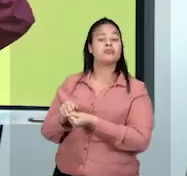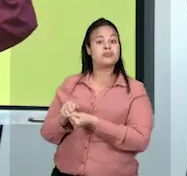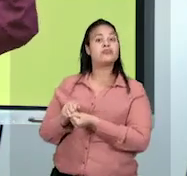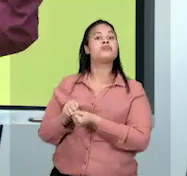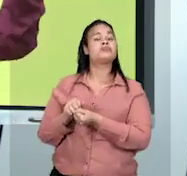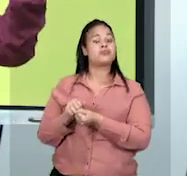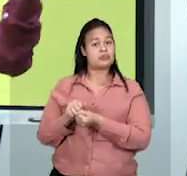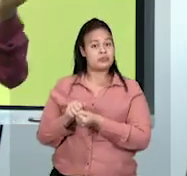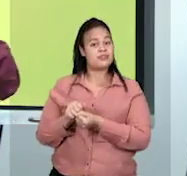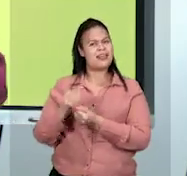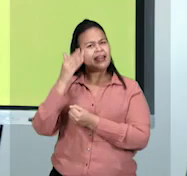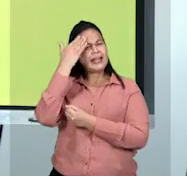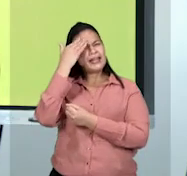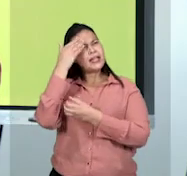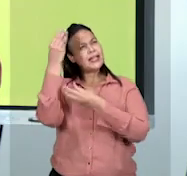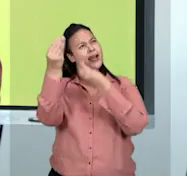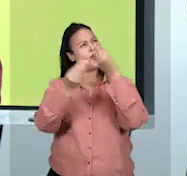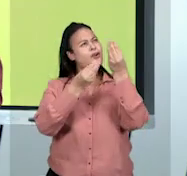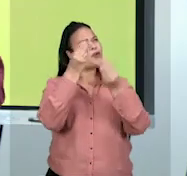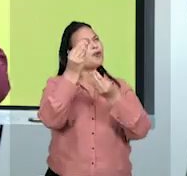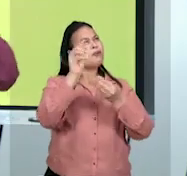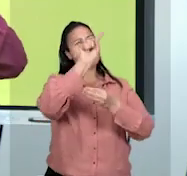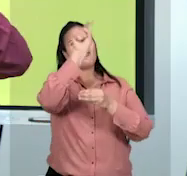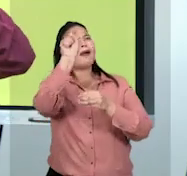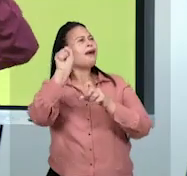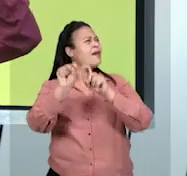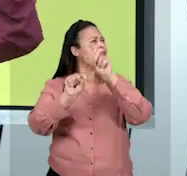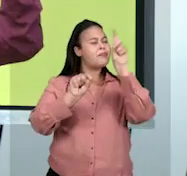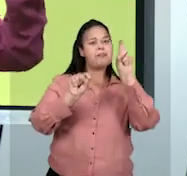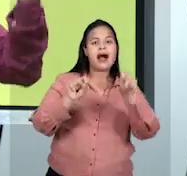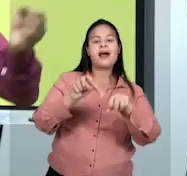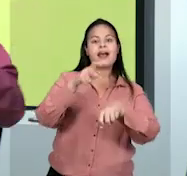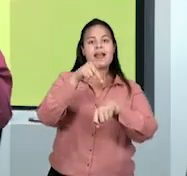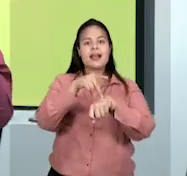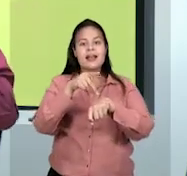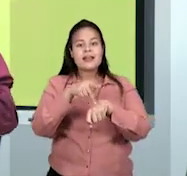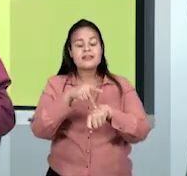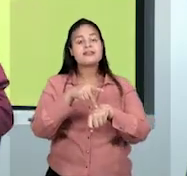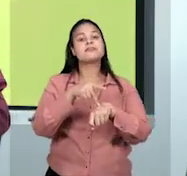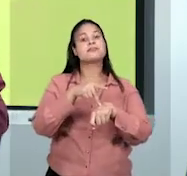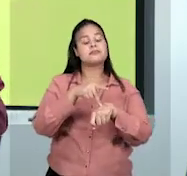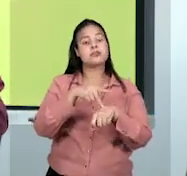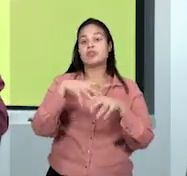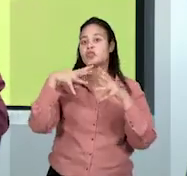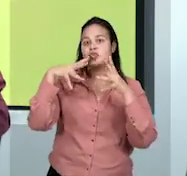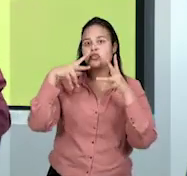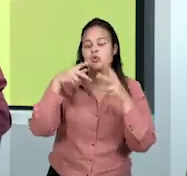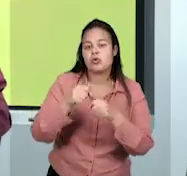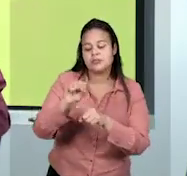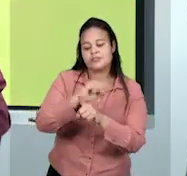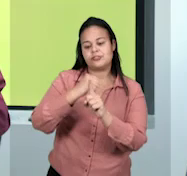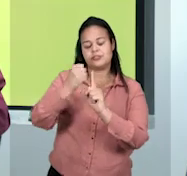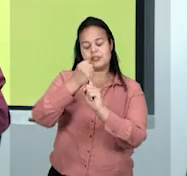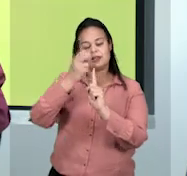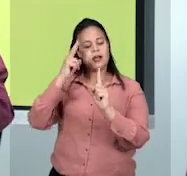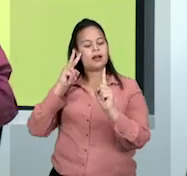para o entendimento de toda uma realidade, um entendimento de toda uma